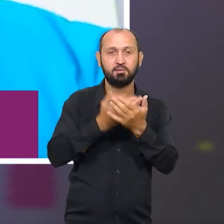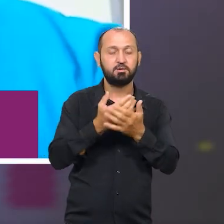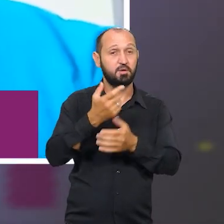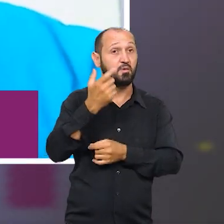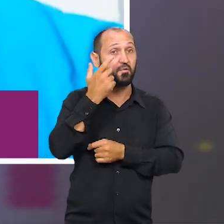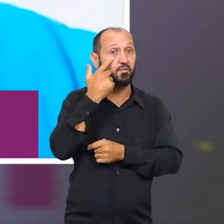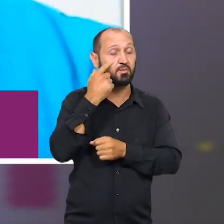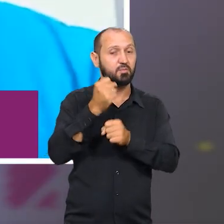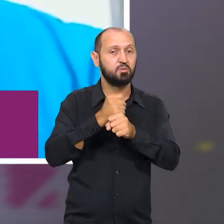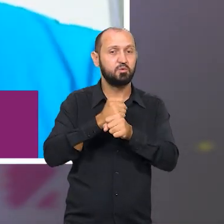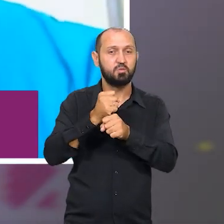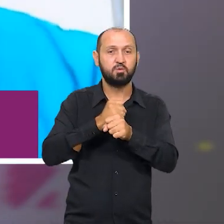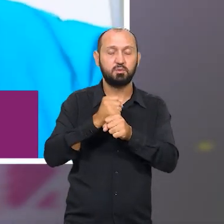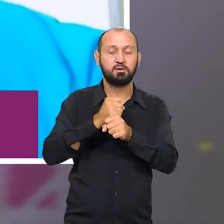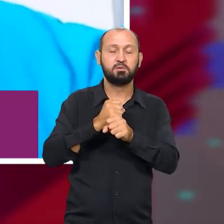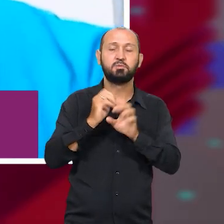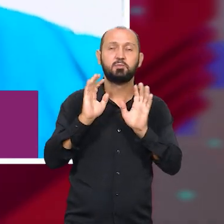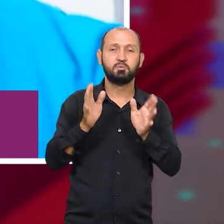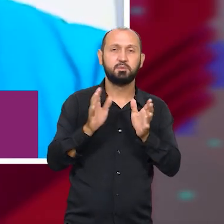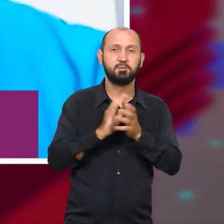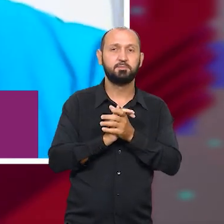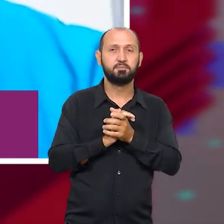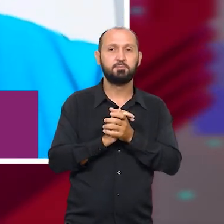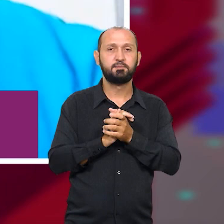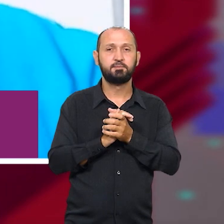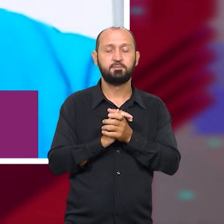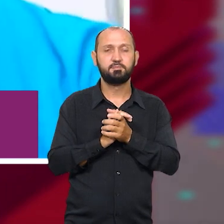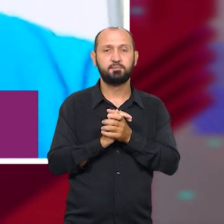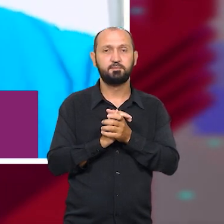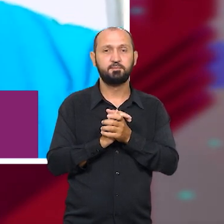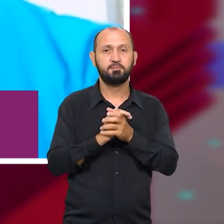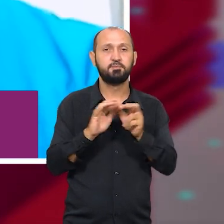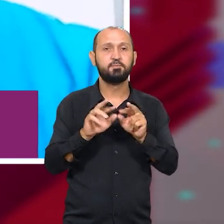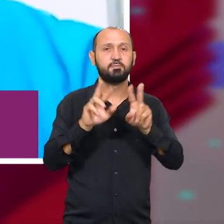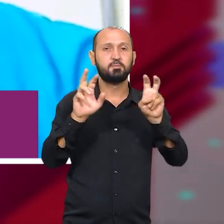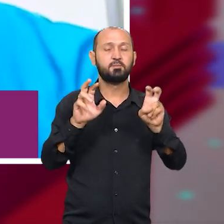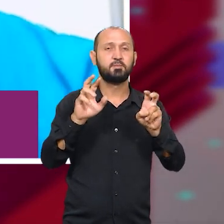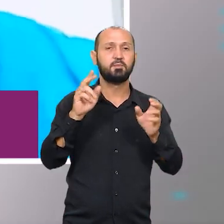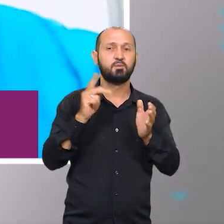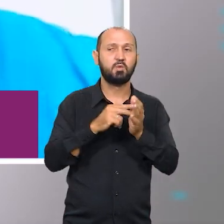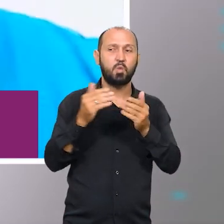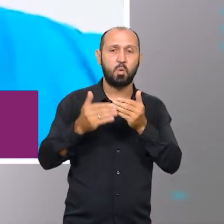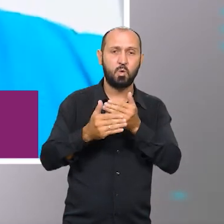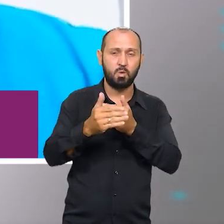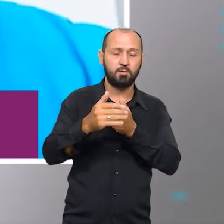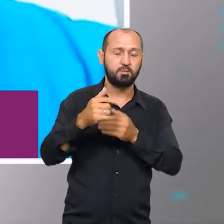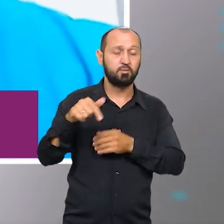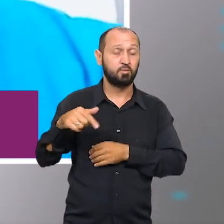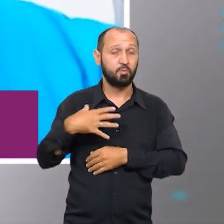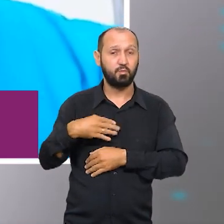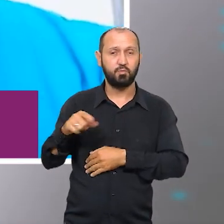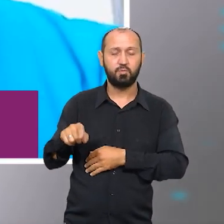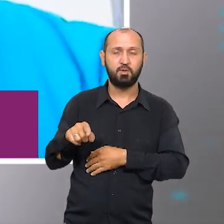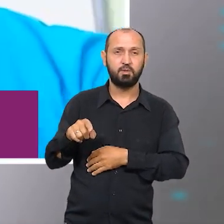estou na causa mesmo, desde o diagnóstico do João, 13 anos.